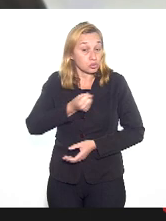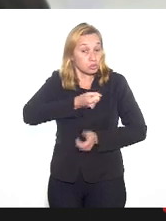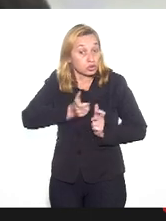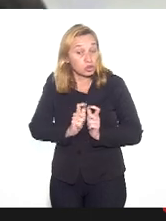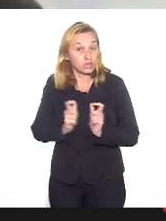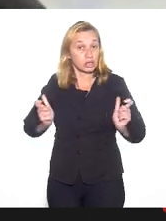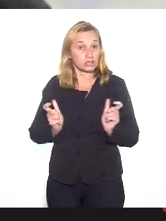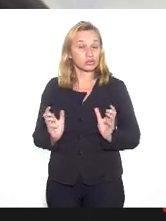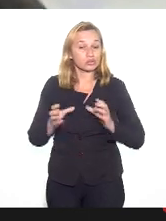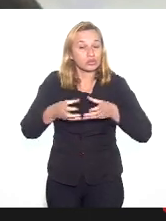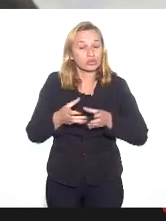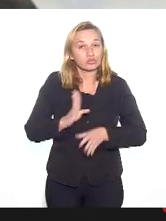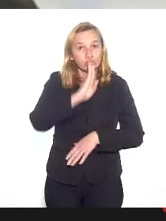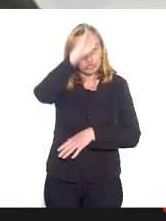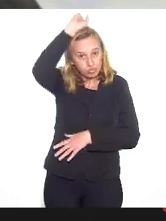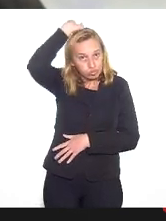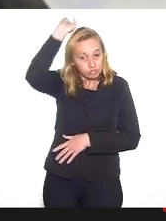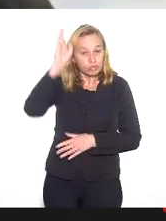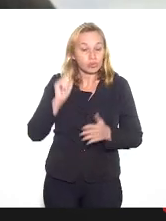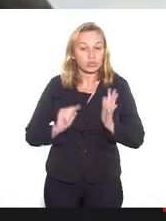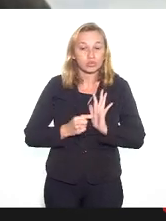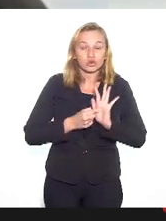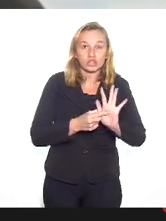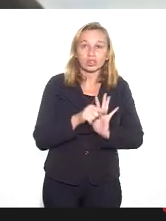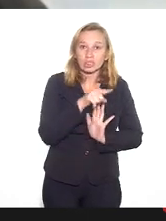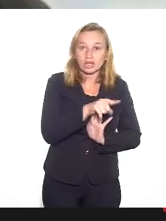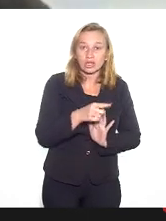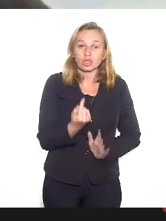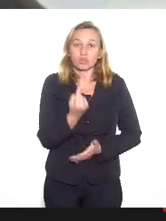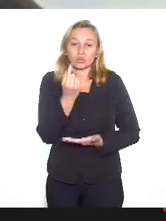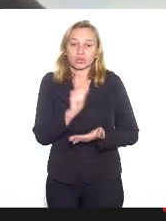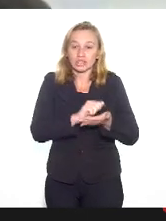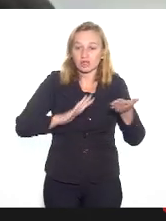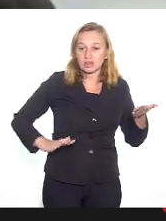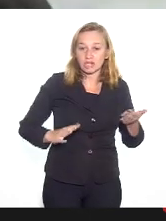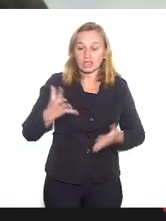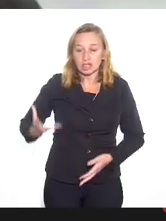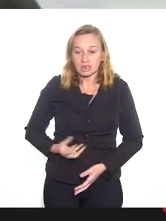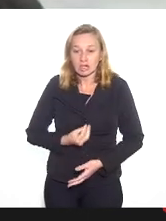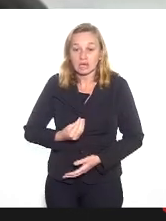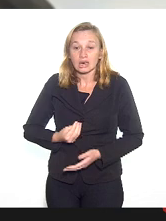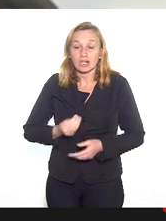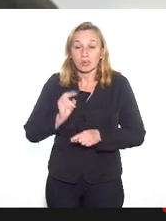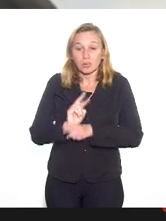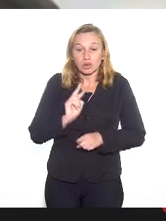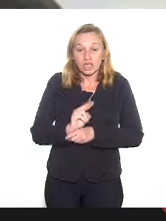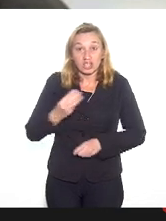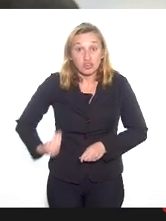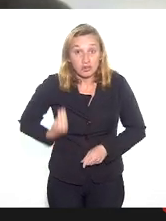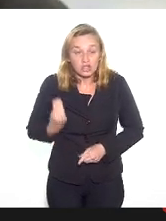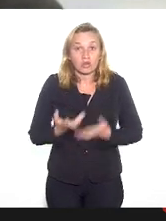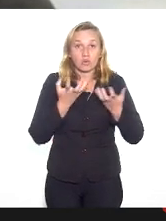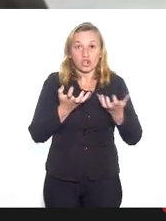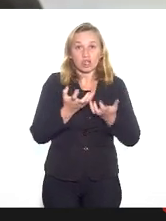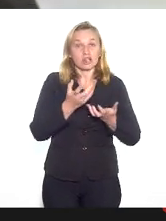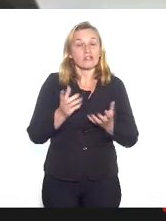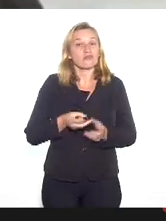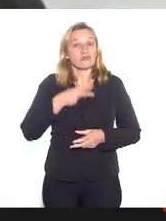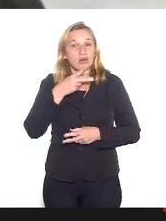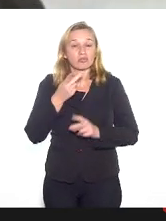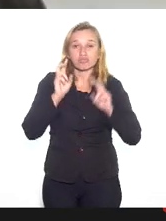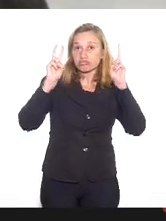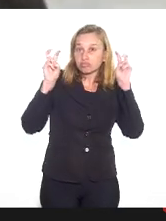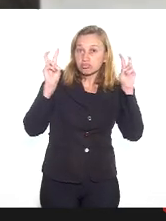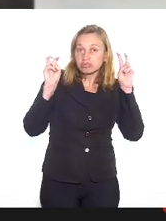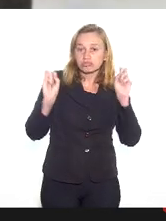Bombeiros, aqui exemplificado, numa das atividades que é de guarda-vidas. Então, eu queria adentrar nessa questão